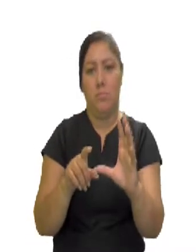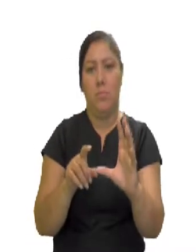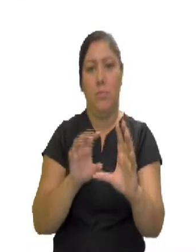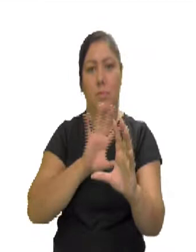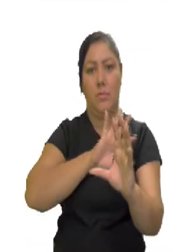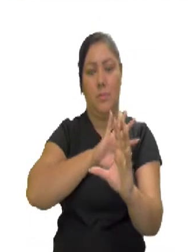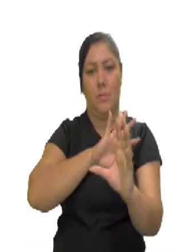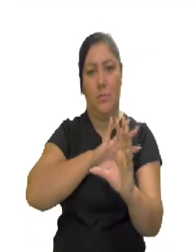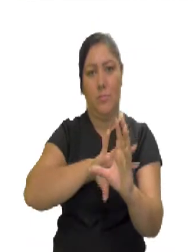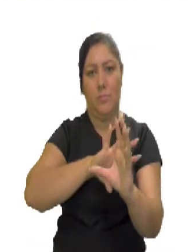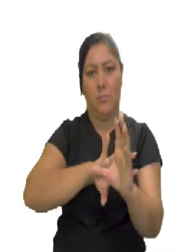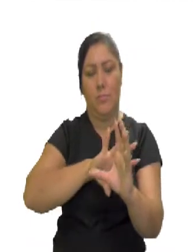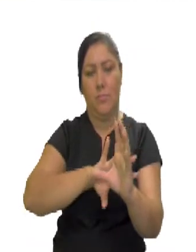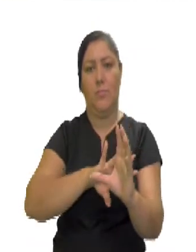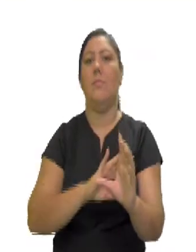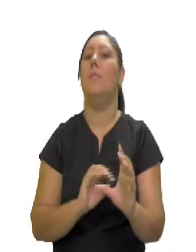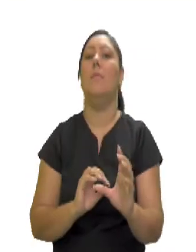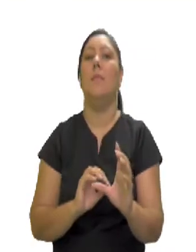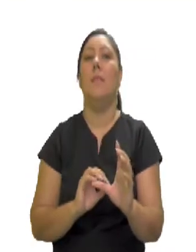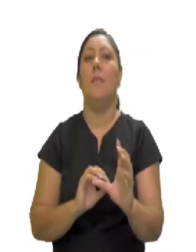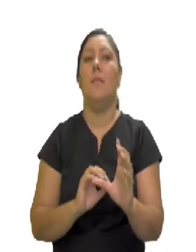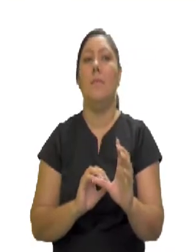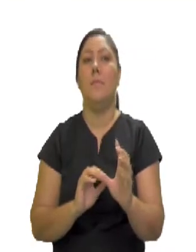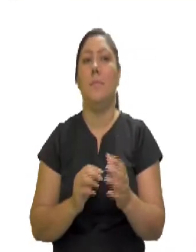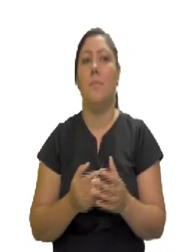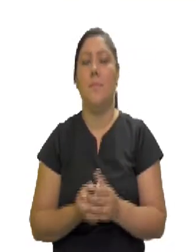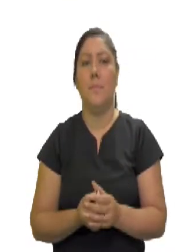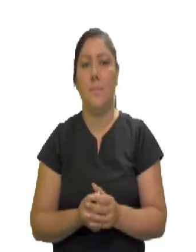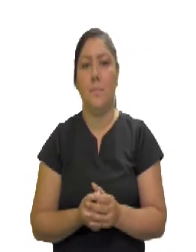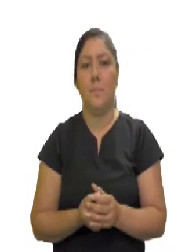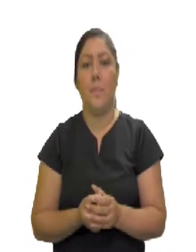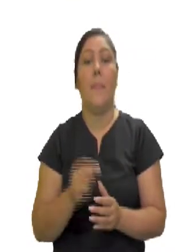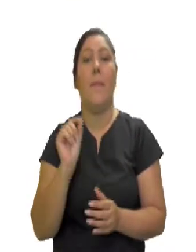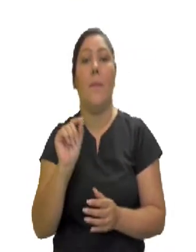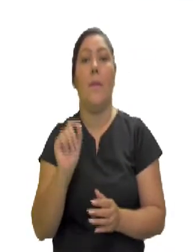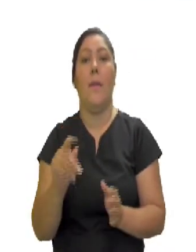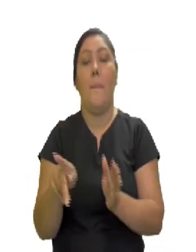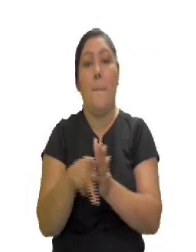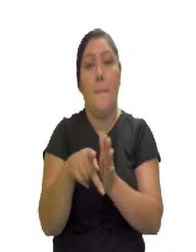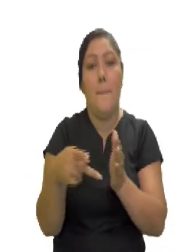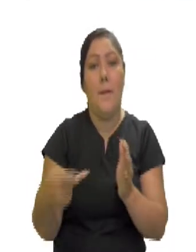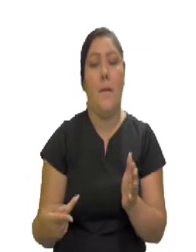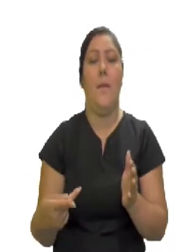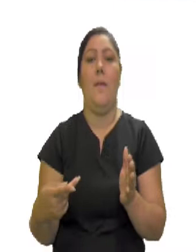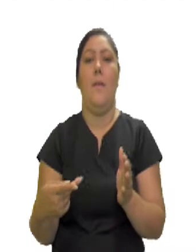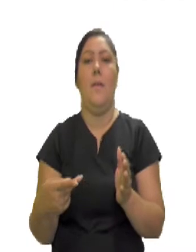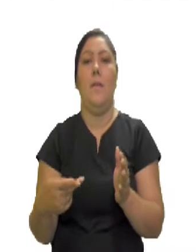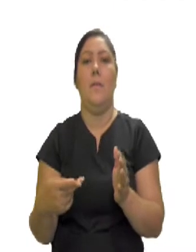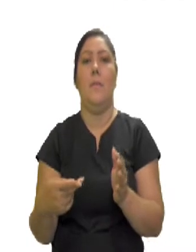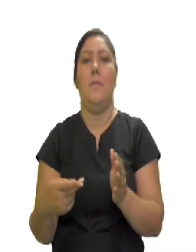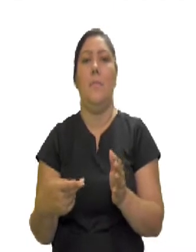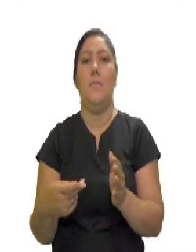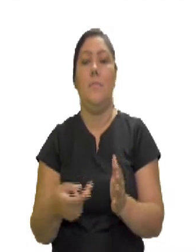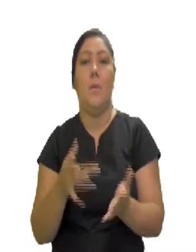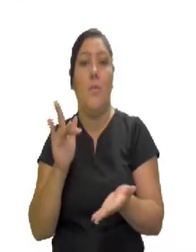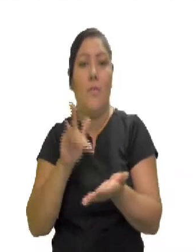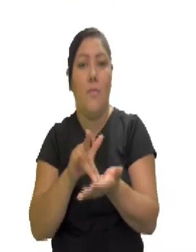conotativo. O denotativo significa o sentido próprio, o sentido real da